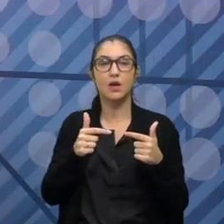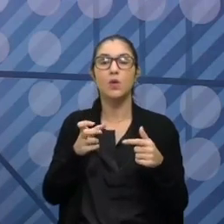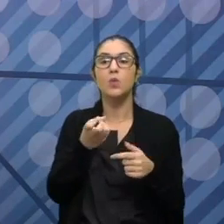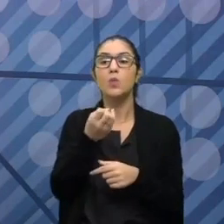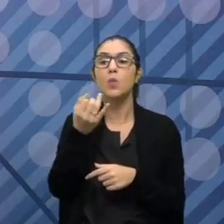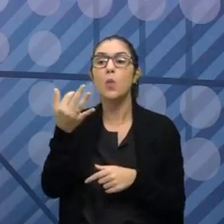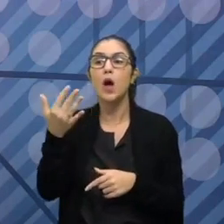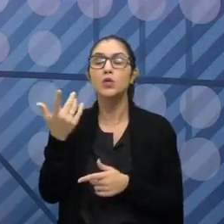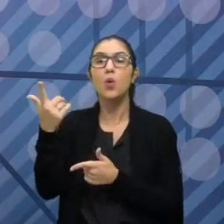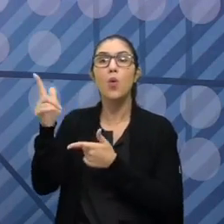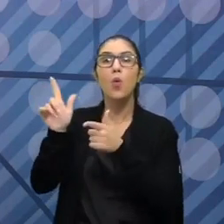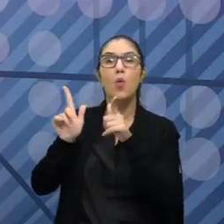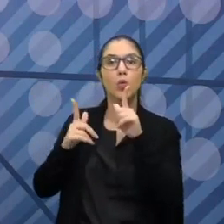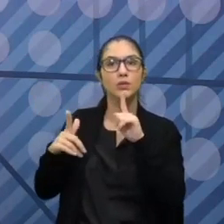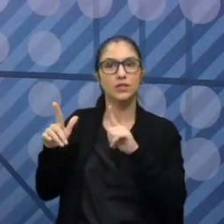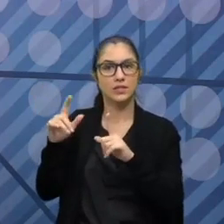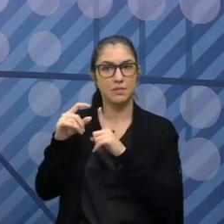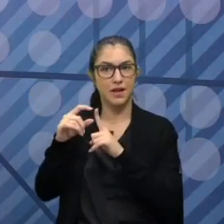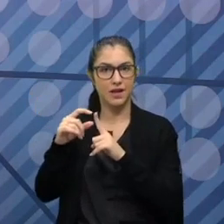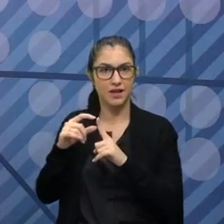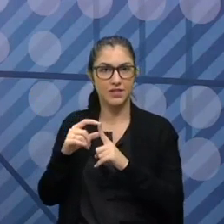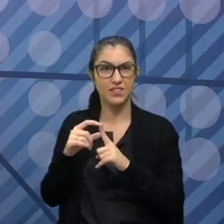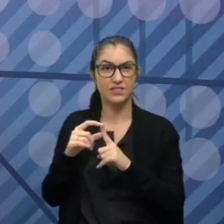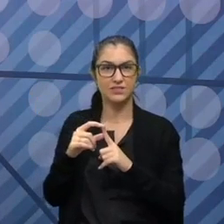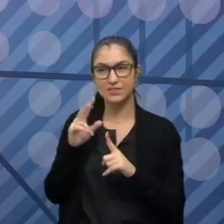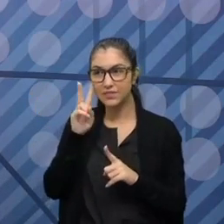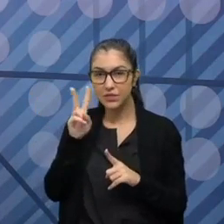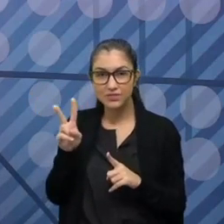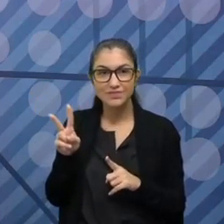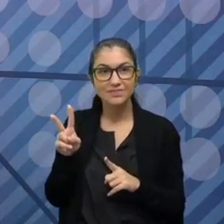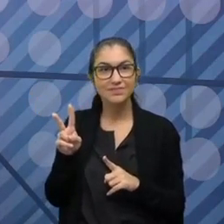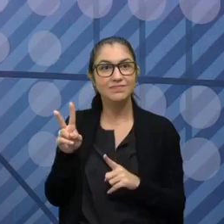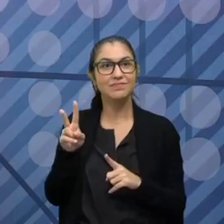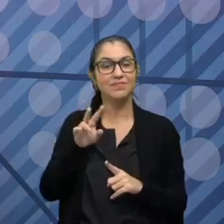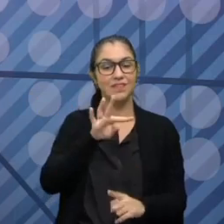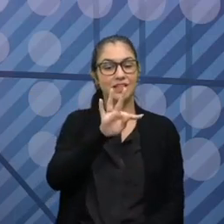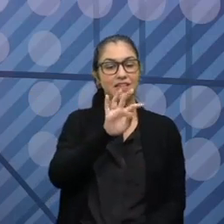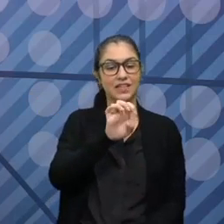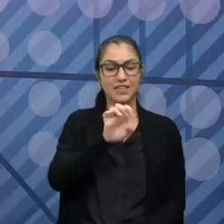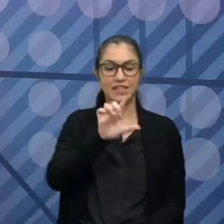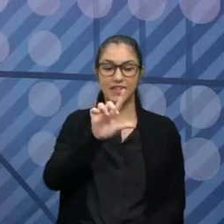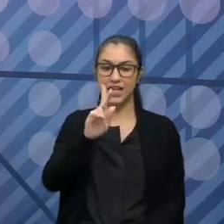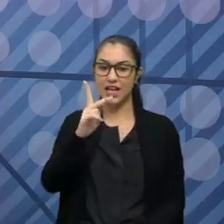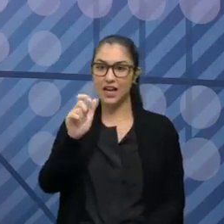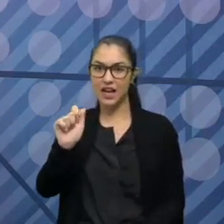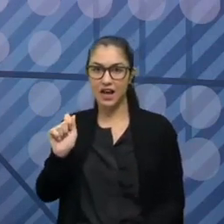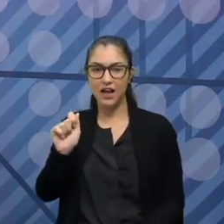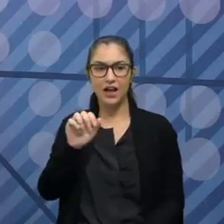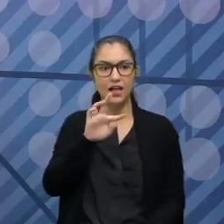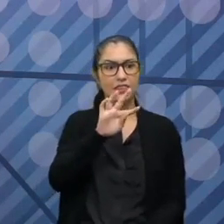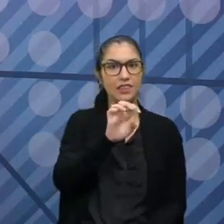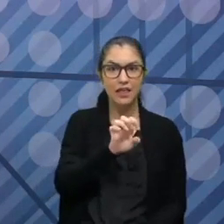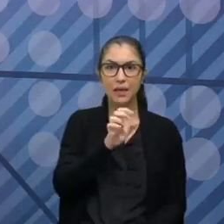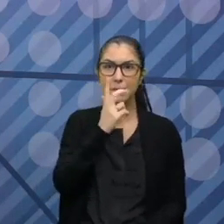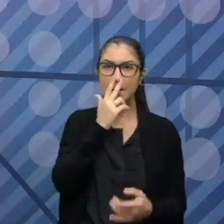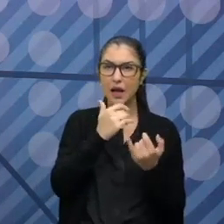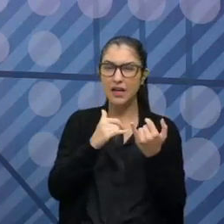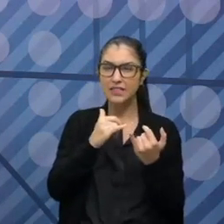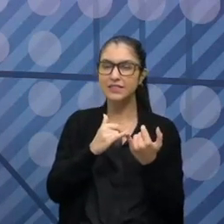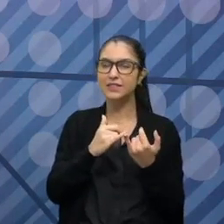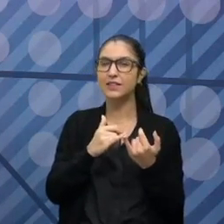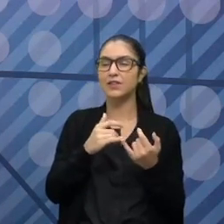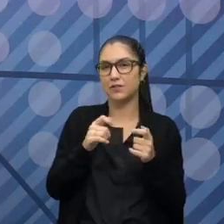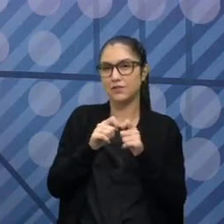quais são as outras palavras. Olha como que, né, que telha, telefone, começa com T. Então,